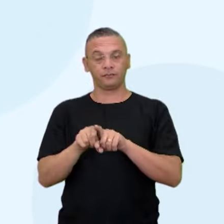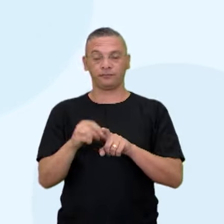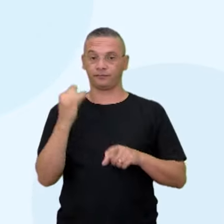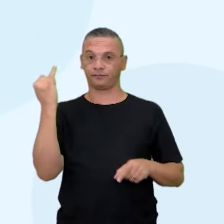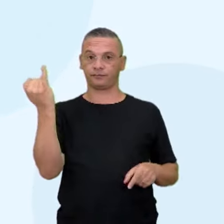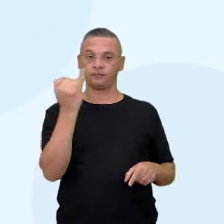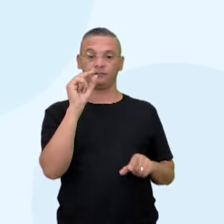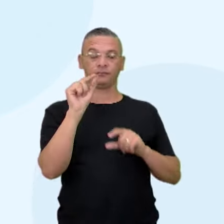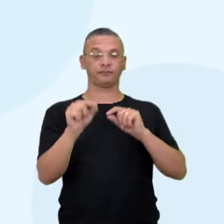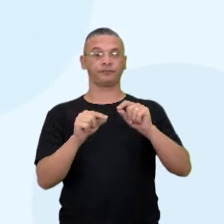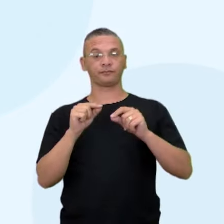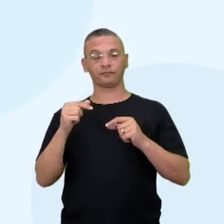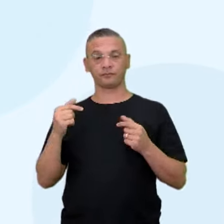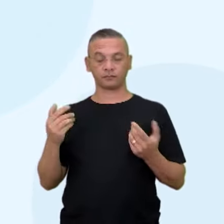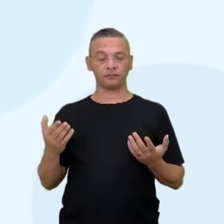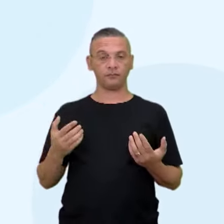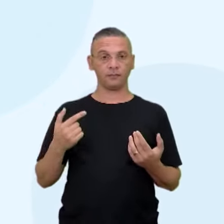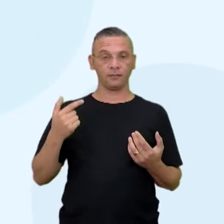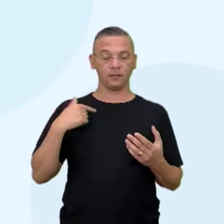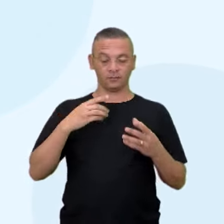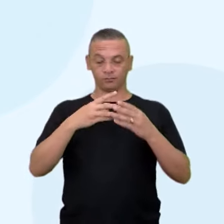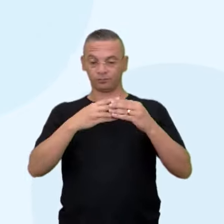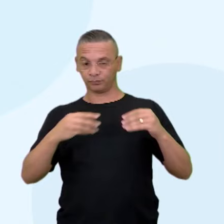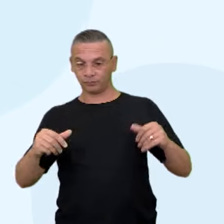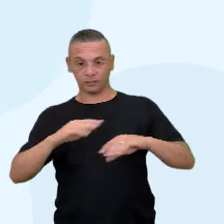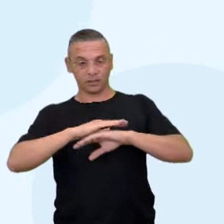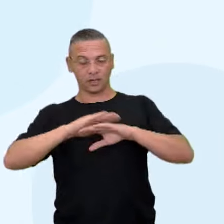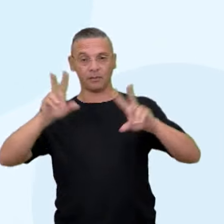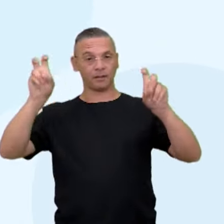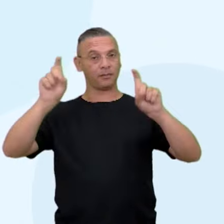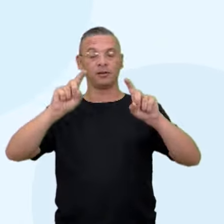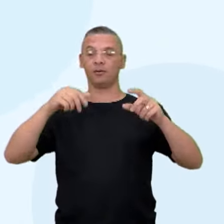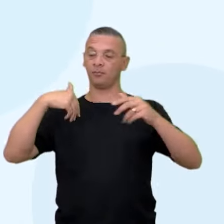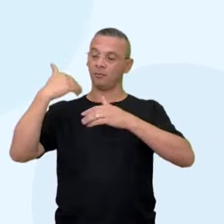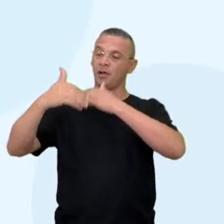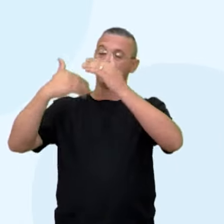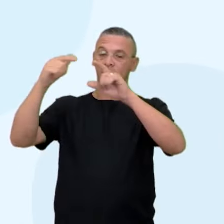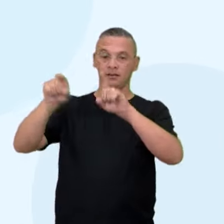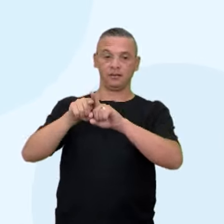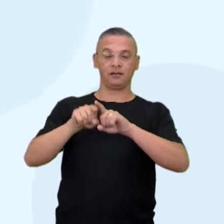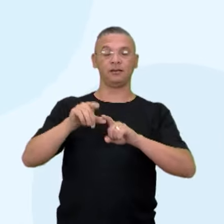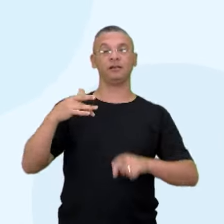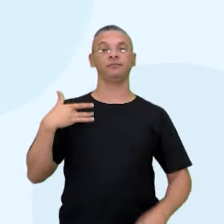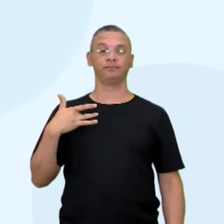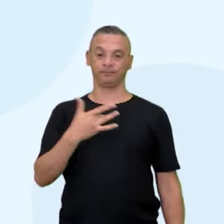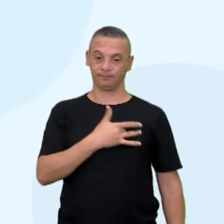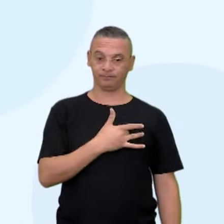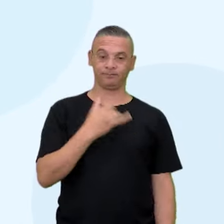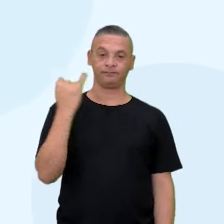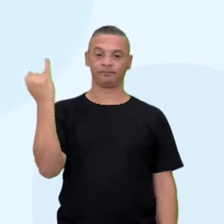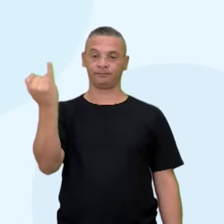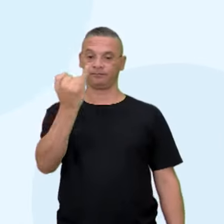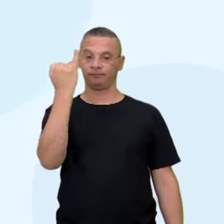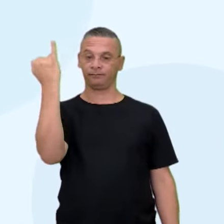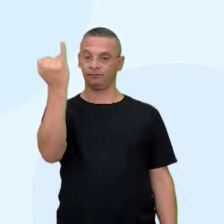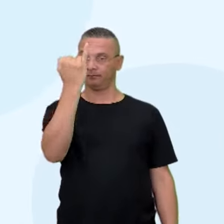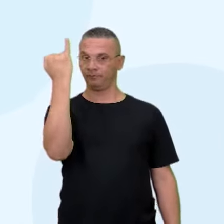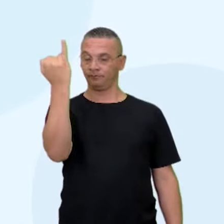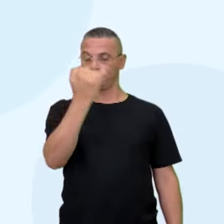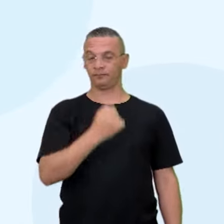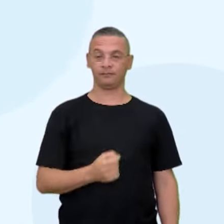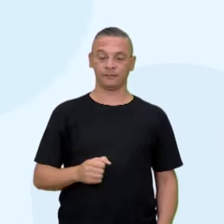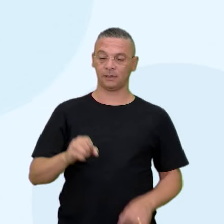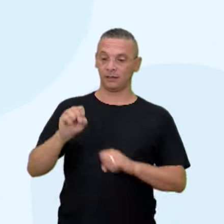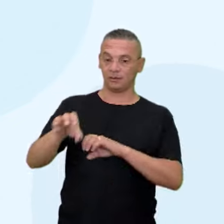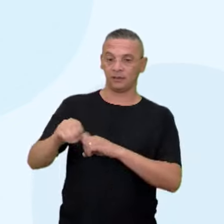deixado de falar aí, e olha que eu não esgotei os temas aqui, eu trouxe alguns, né? Falar sobre a saúde, né? Saúde, educação